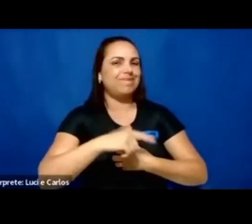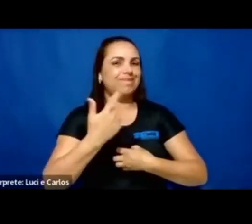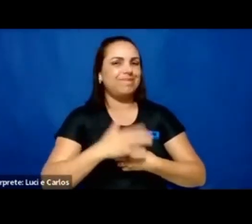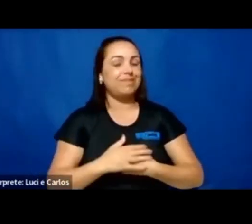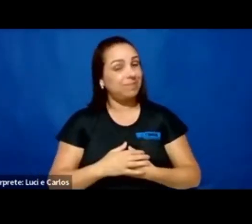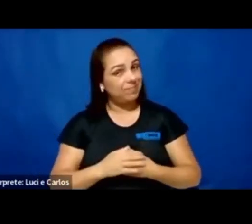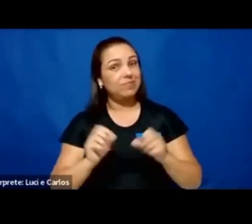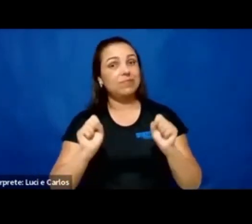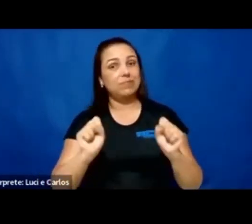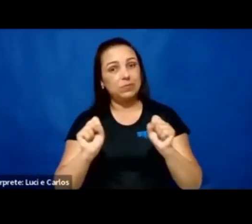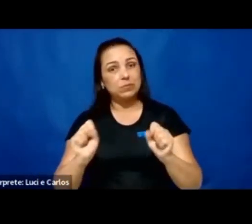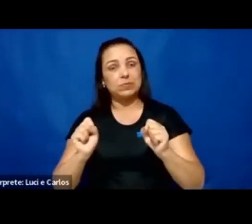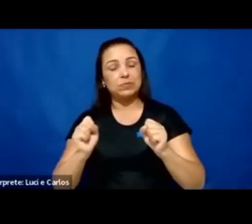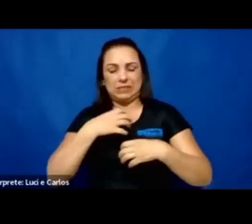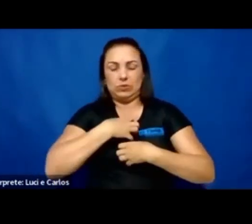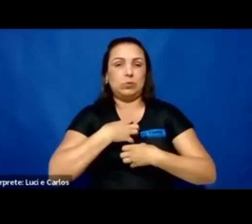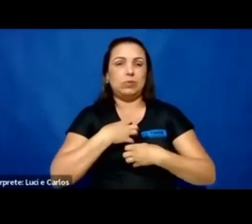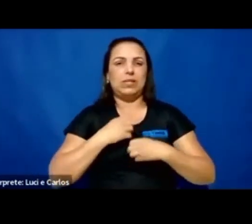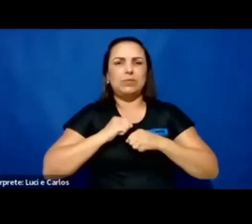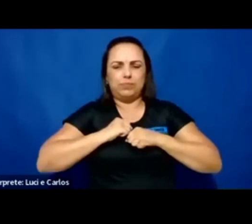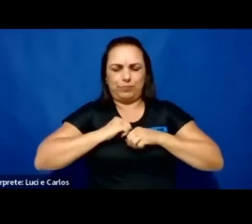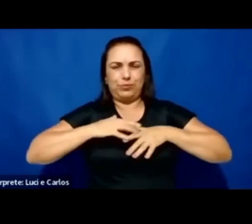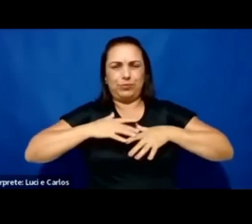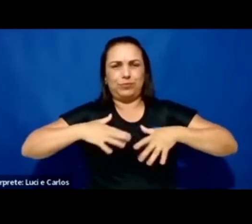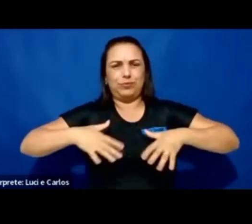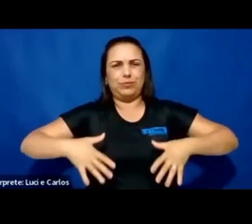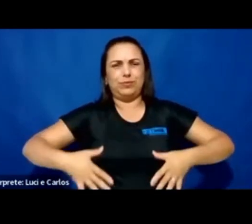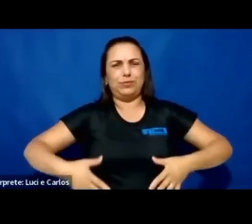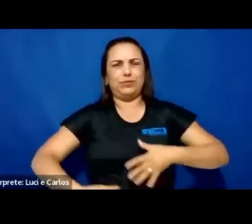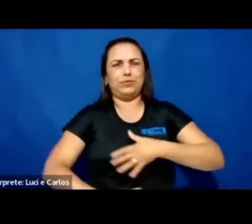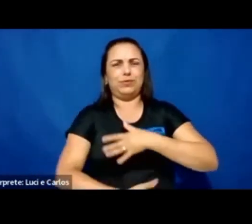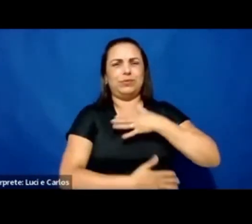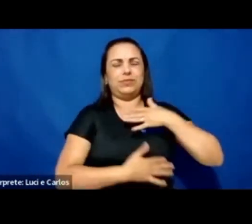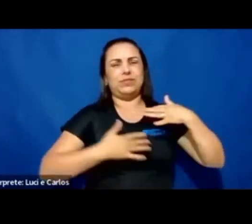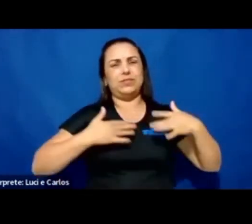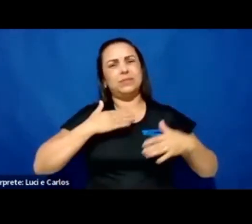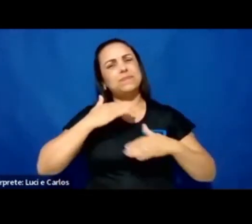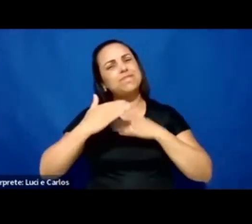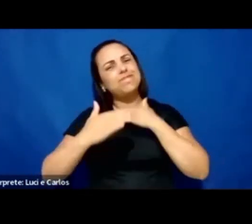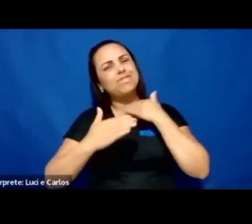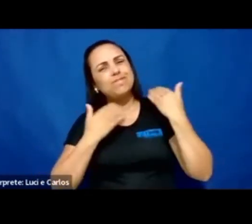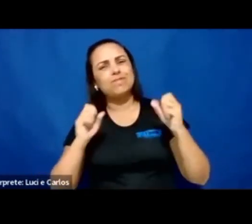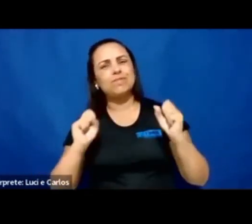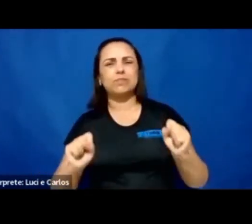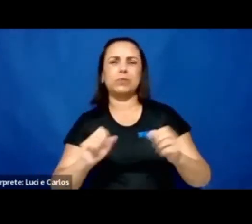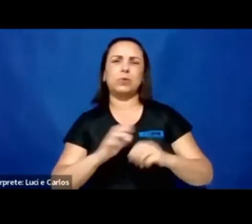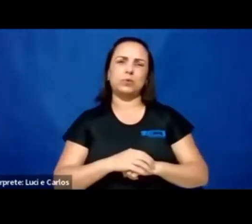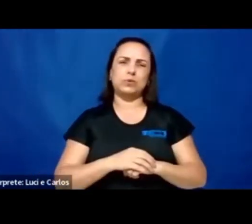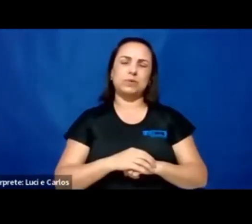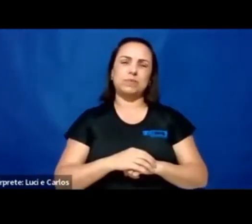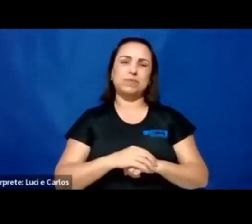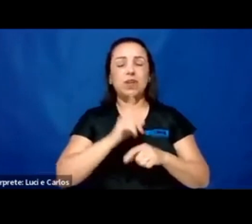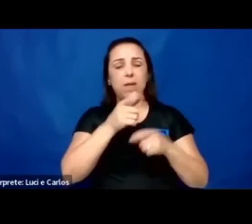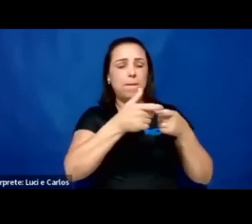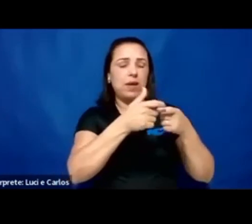devastadora em outros órgãos. E às vezes não dá tempo de fazer muita coisa. Só que a gente pode parar para pensar no seguinte: